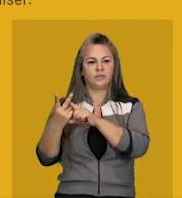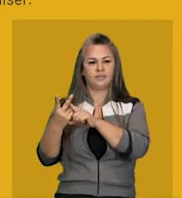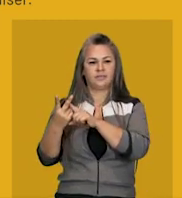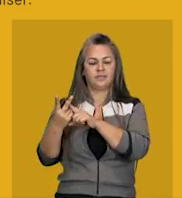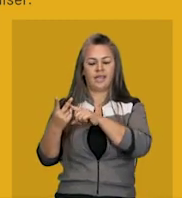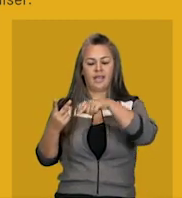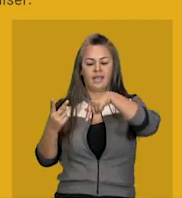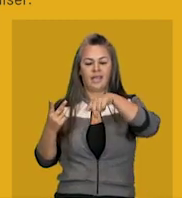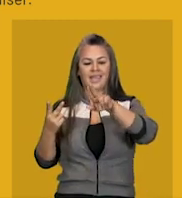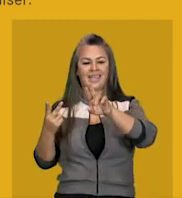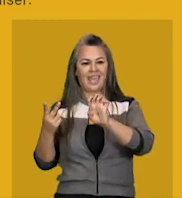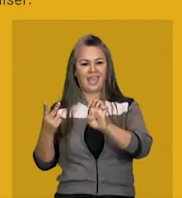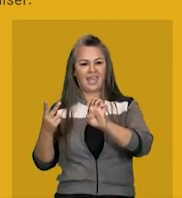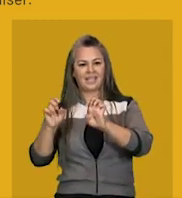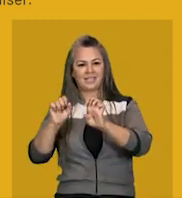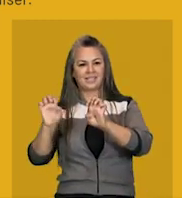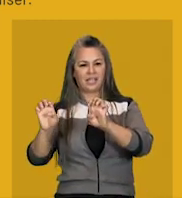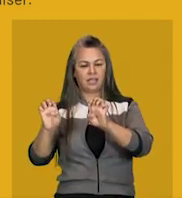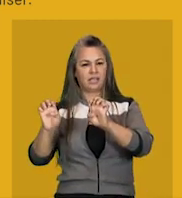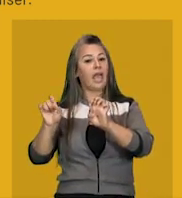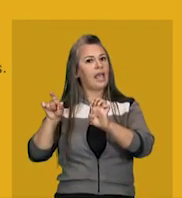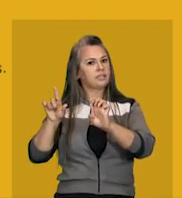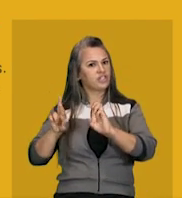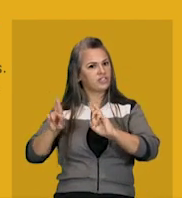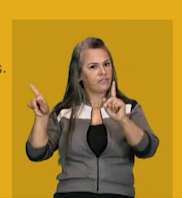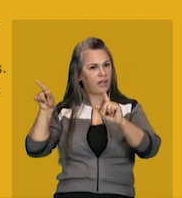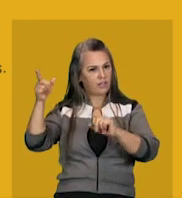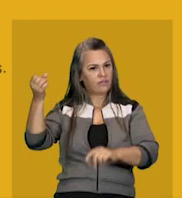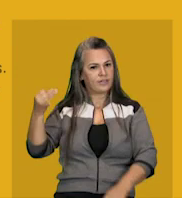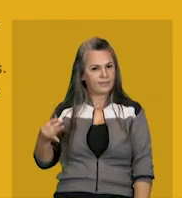só. Vimos as temporais.